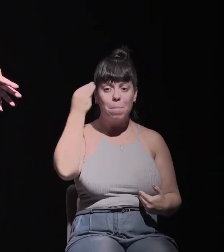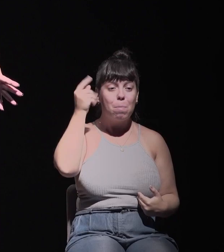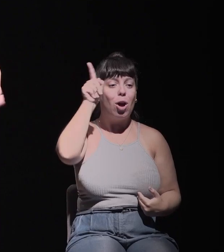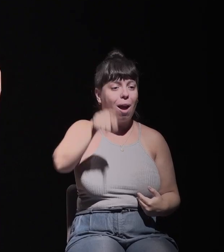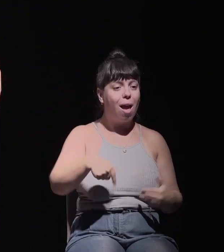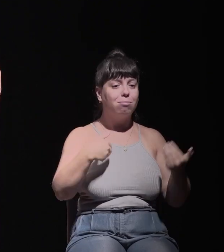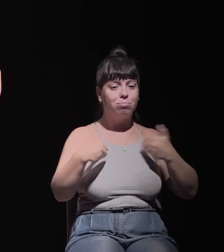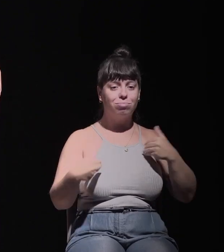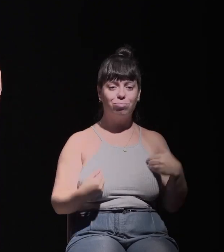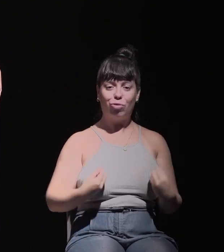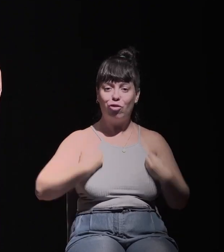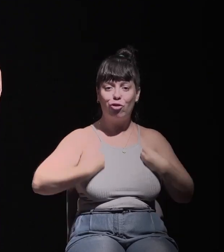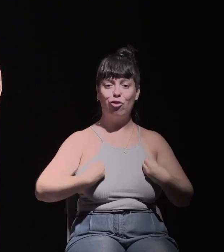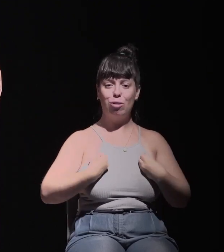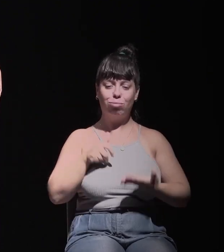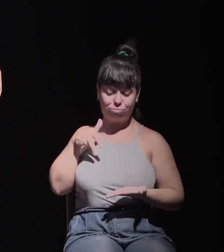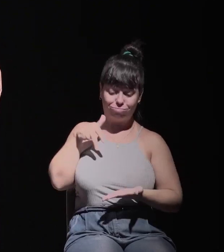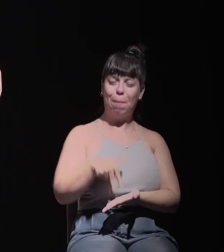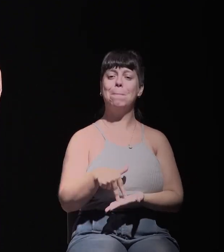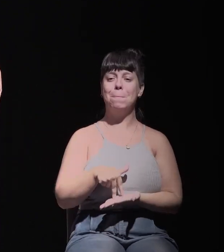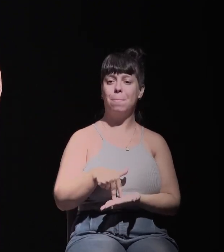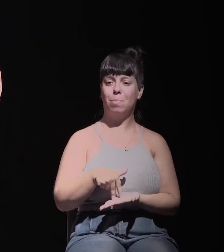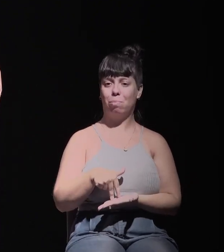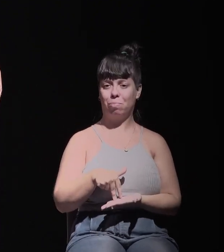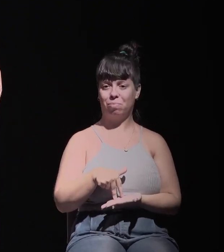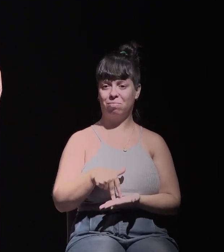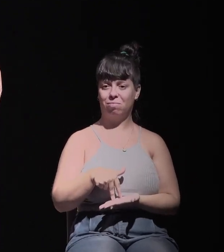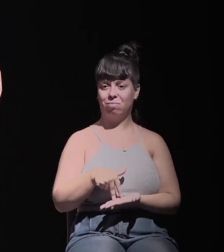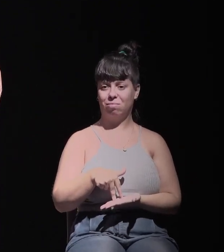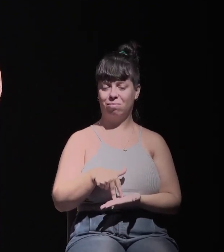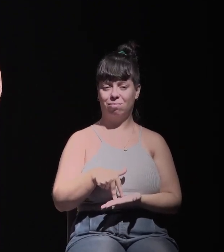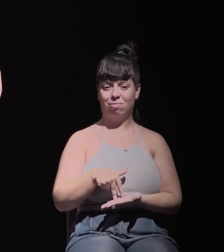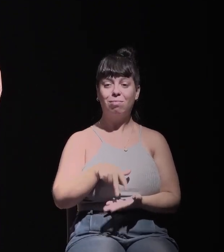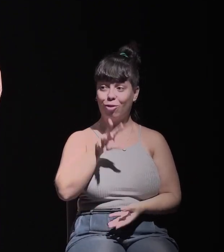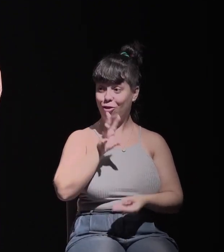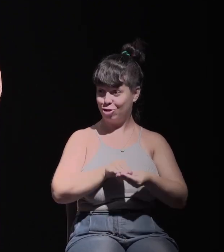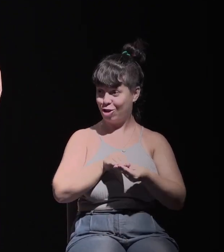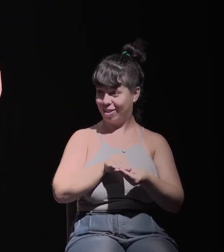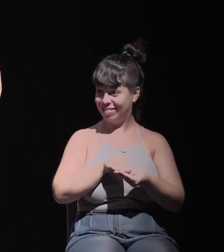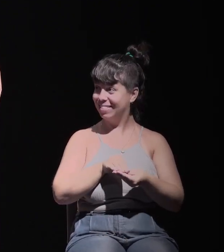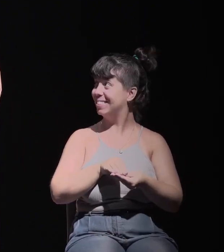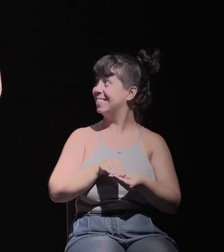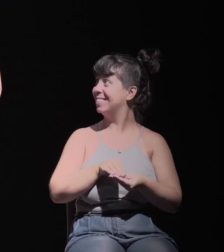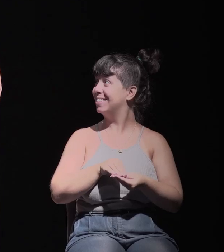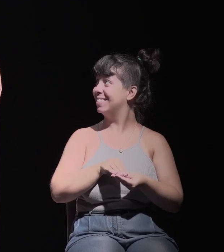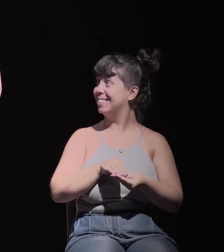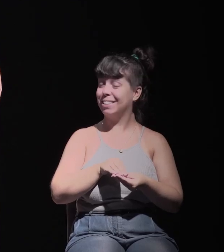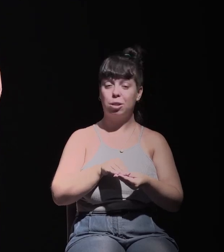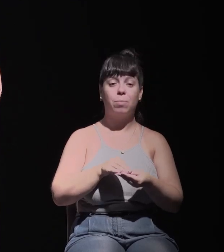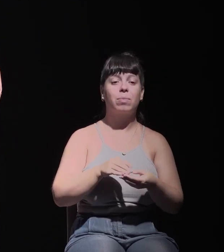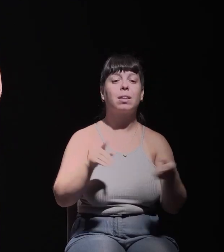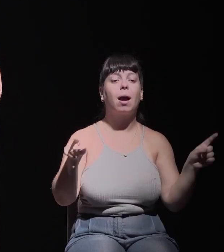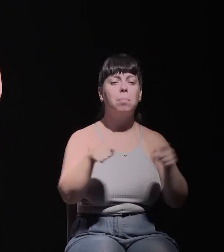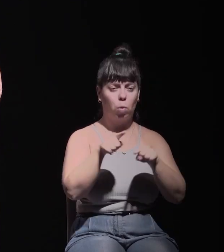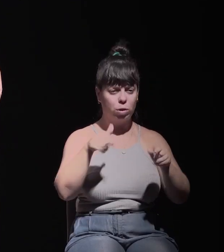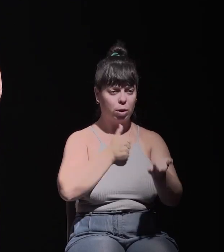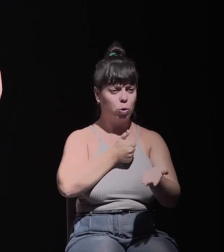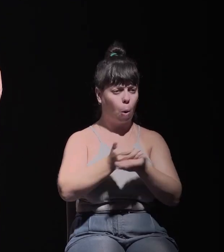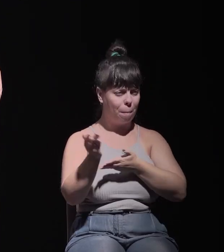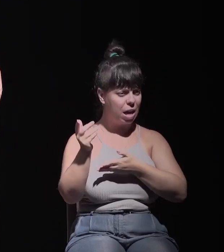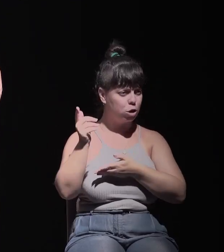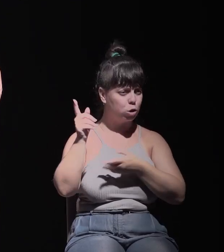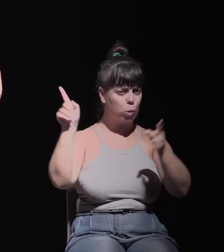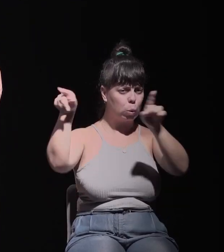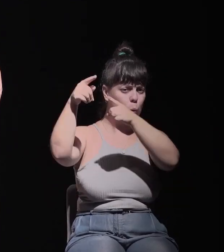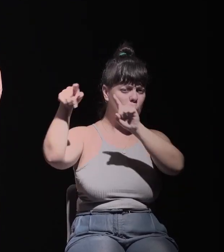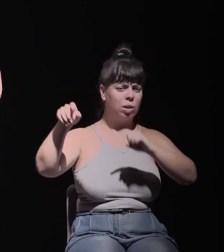corpo e manter corpo vivo, manter corpo de pé. Vou fechar. A música que eu coloquei no começo, não sei se